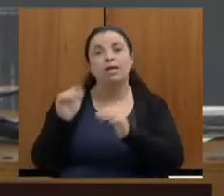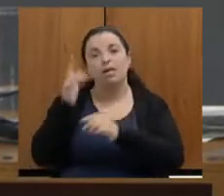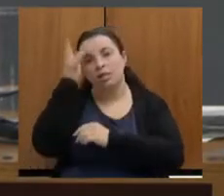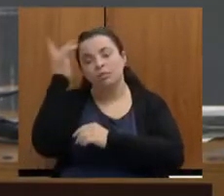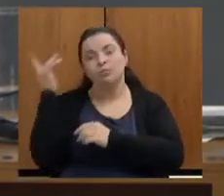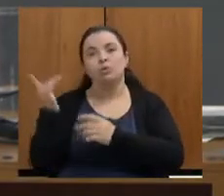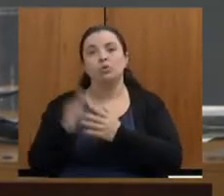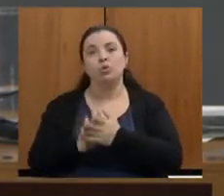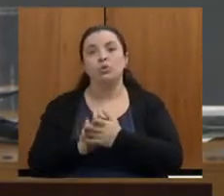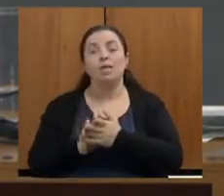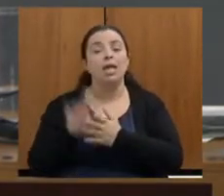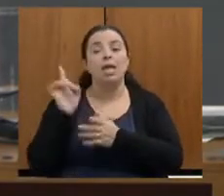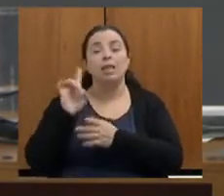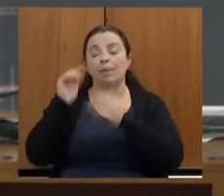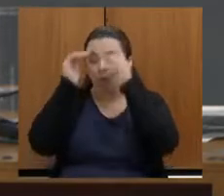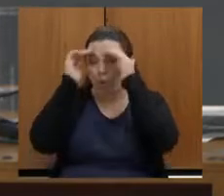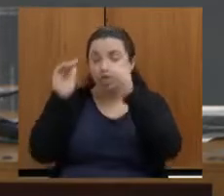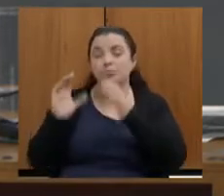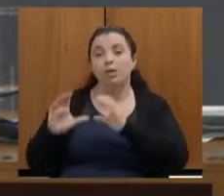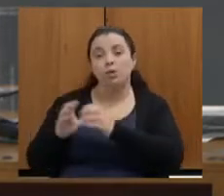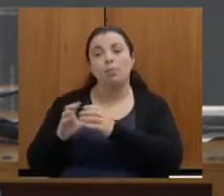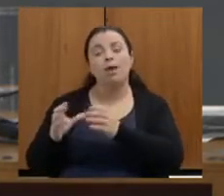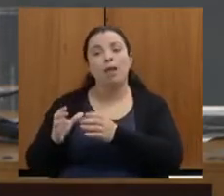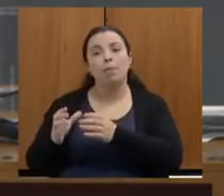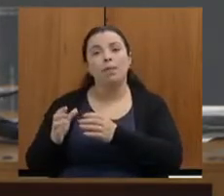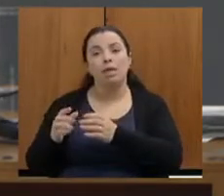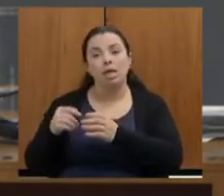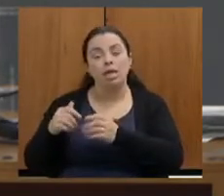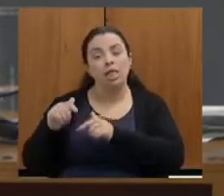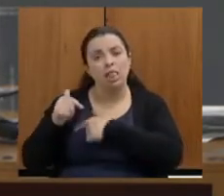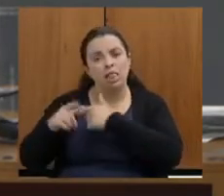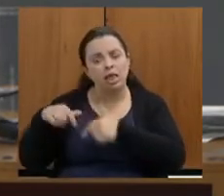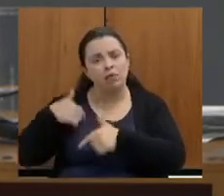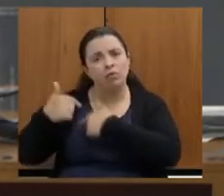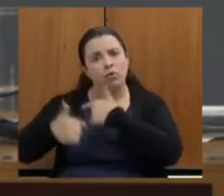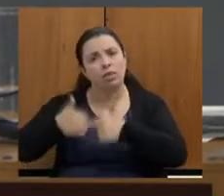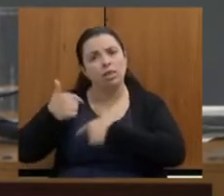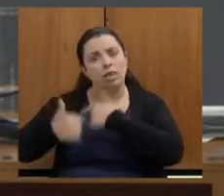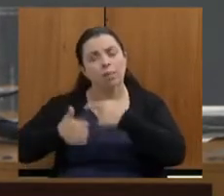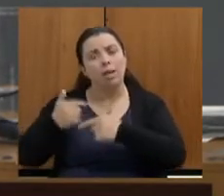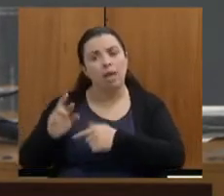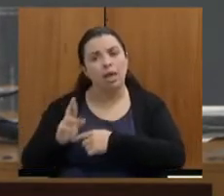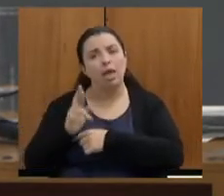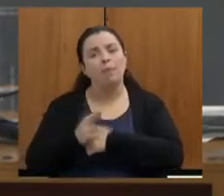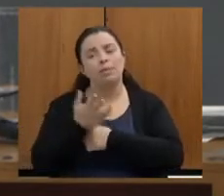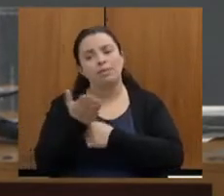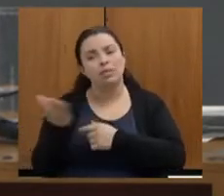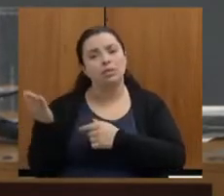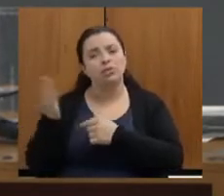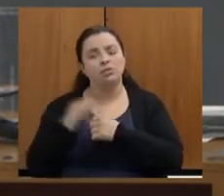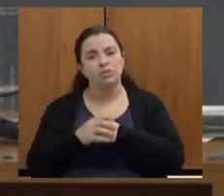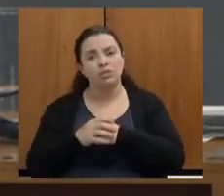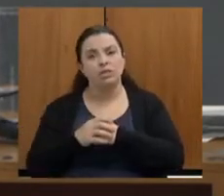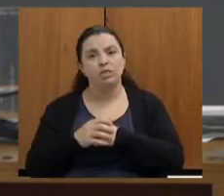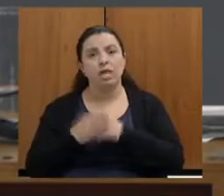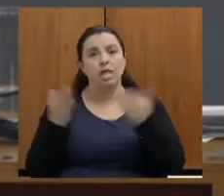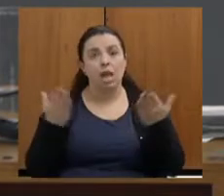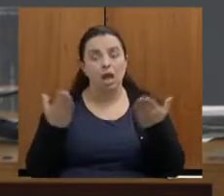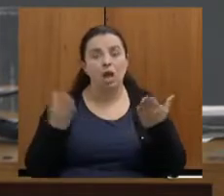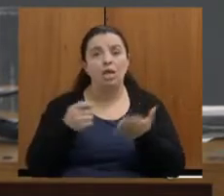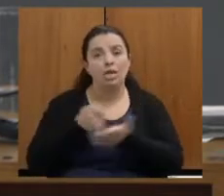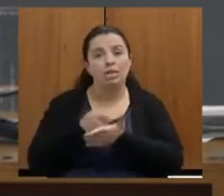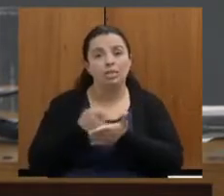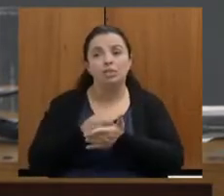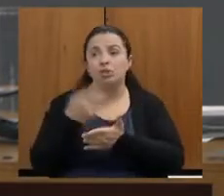nisso representando e ouvindo e sendo a voz de vocês também muitas vezes no processo e que agora exige que a voz de